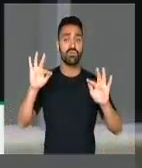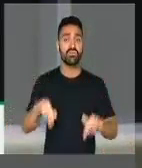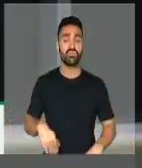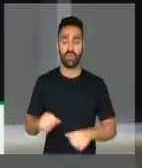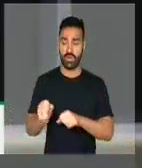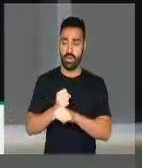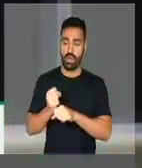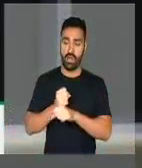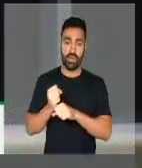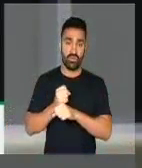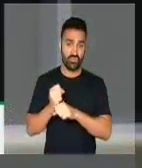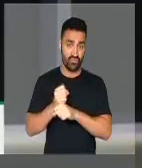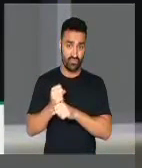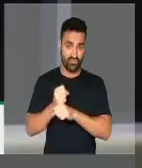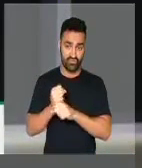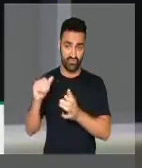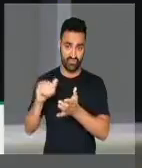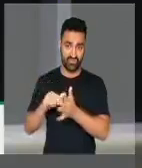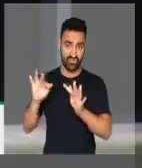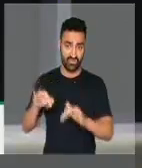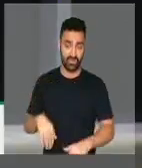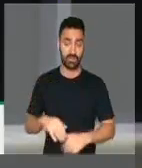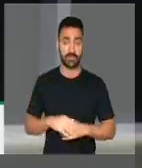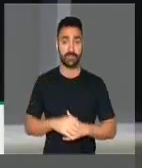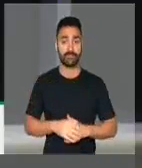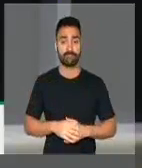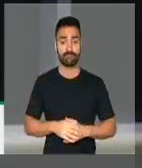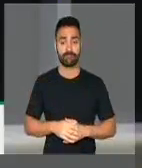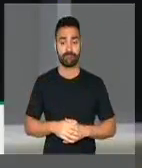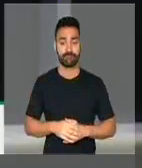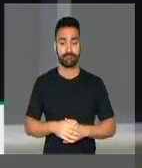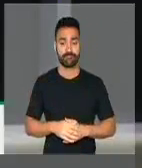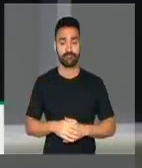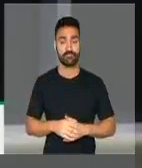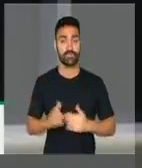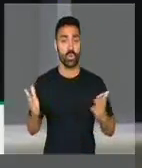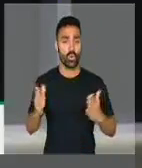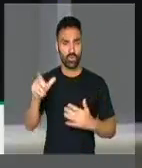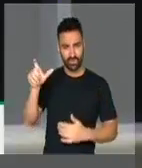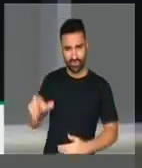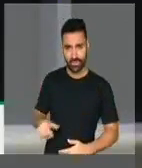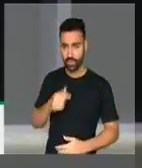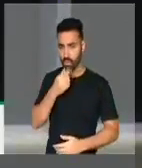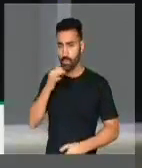ano legislativo. Hoje, um procurador